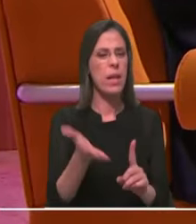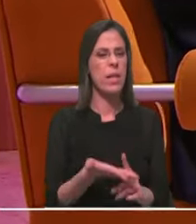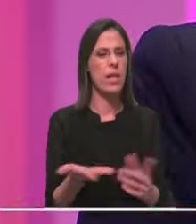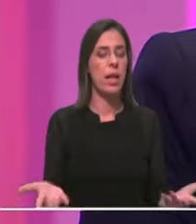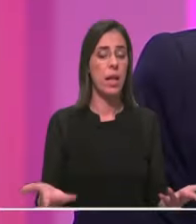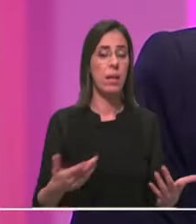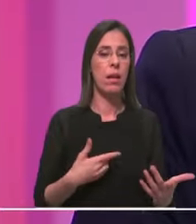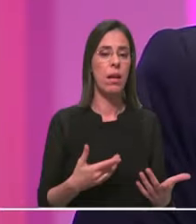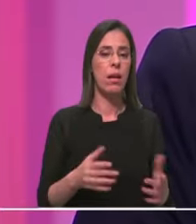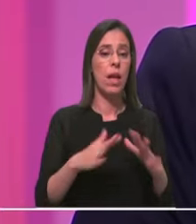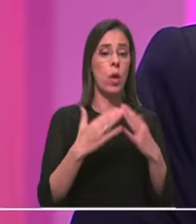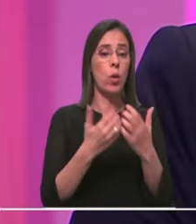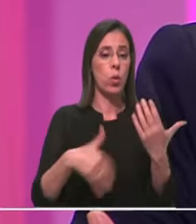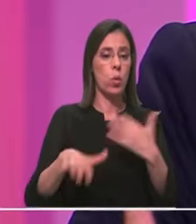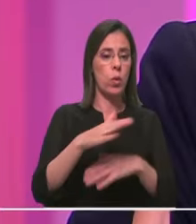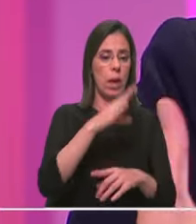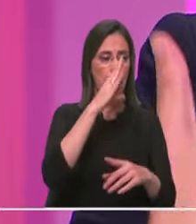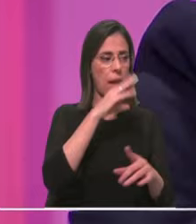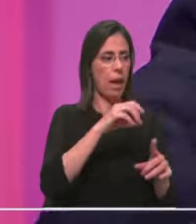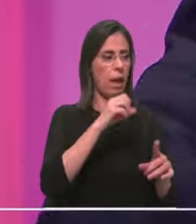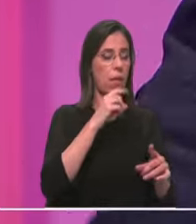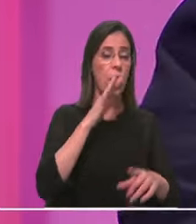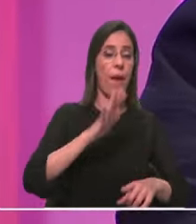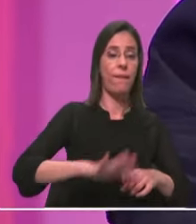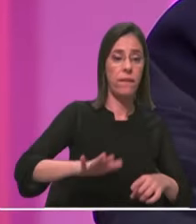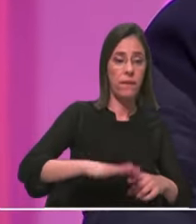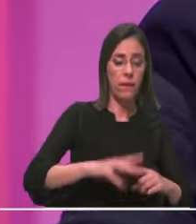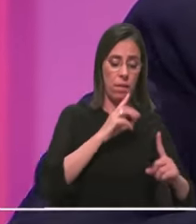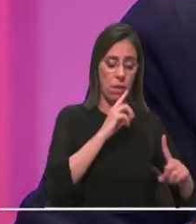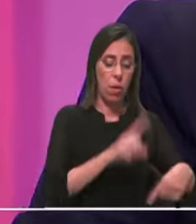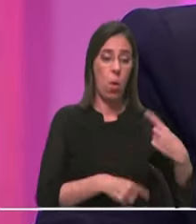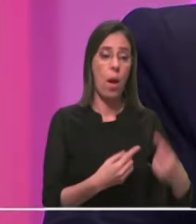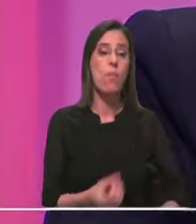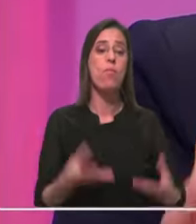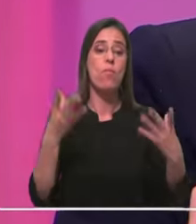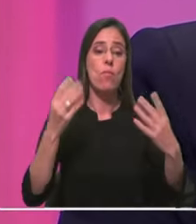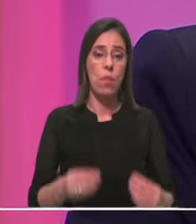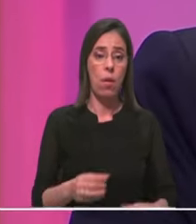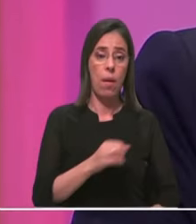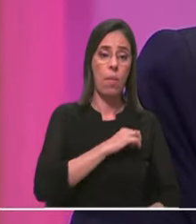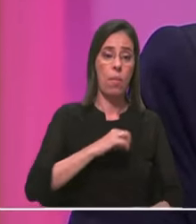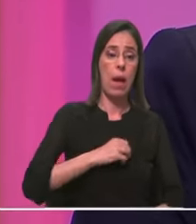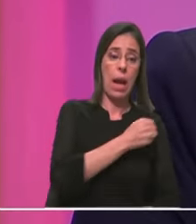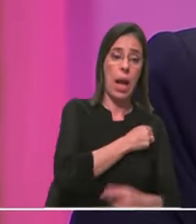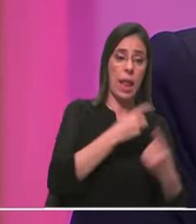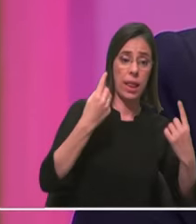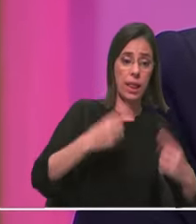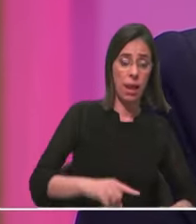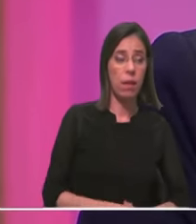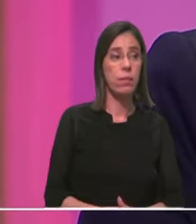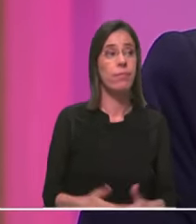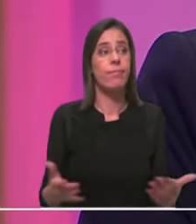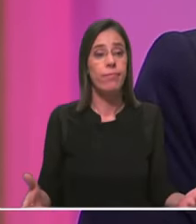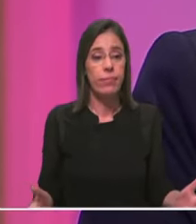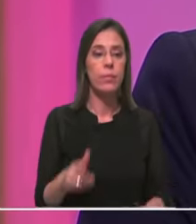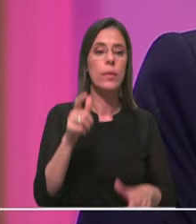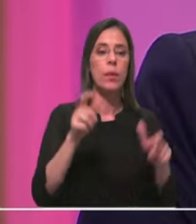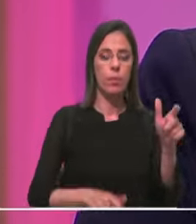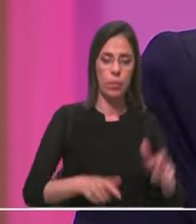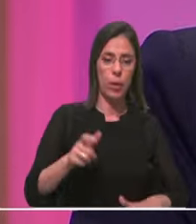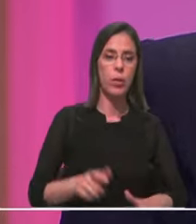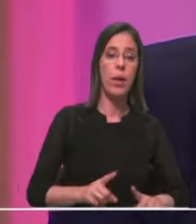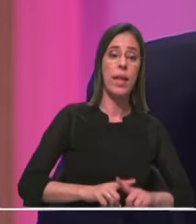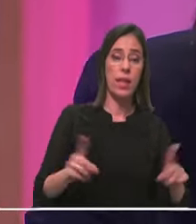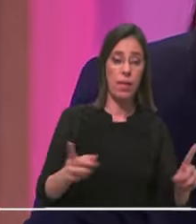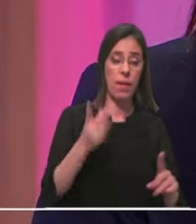nós acabamos por dividir uma sociedade entre quem por sorte ou por herança conseguiu ter uma propriedade e E essas pessoas a